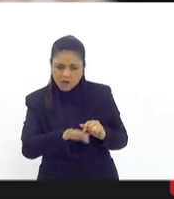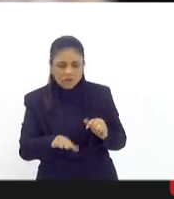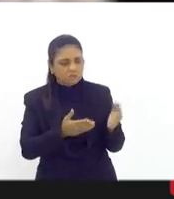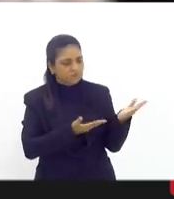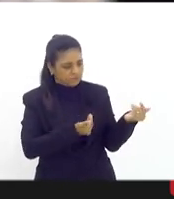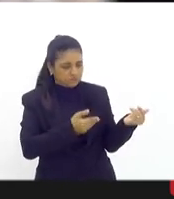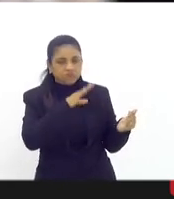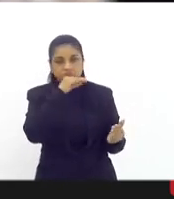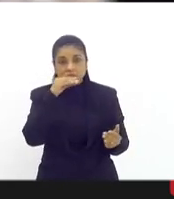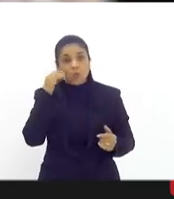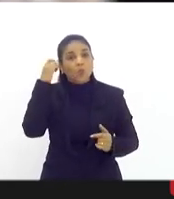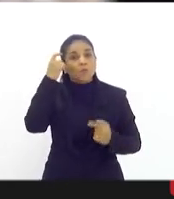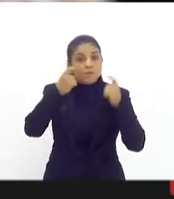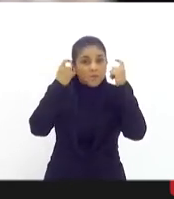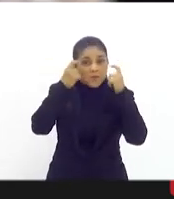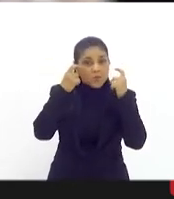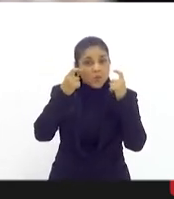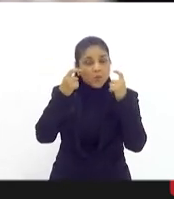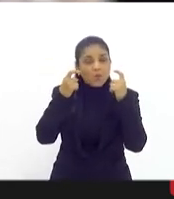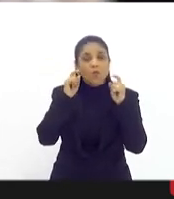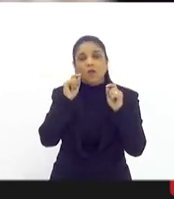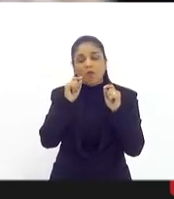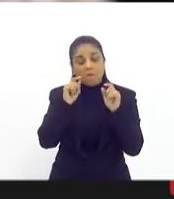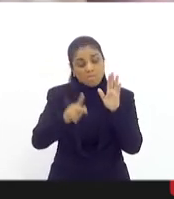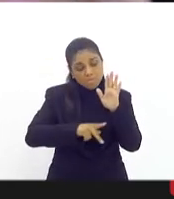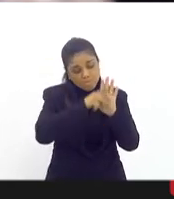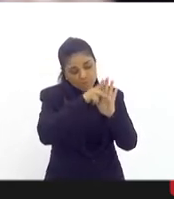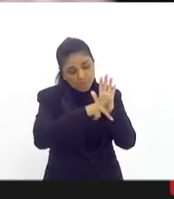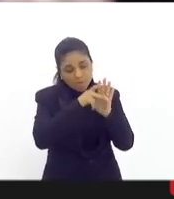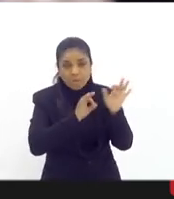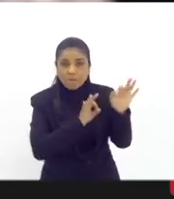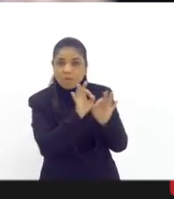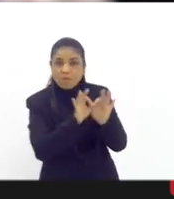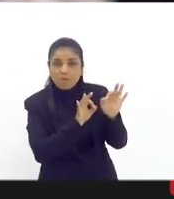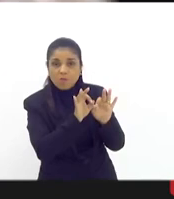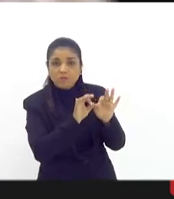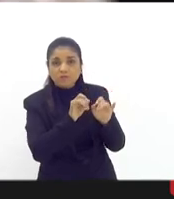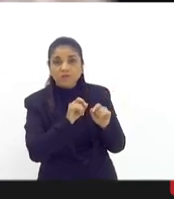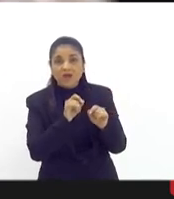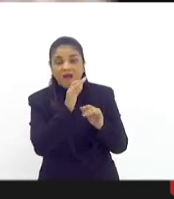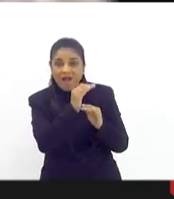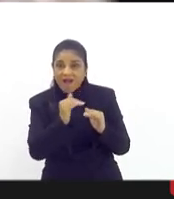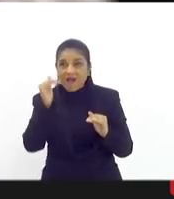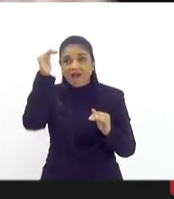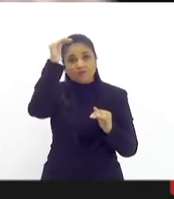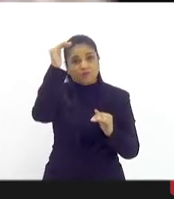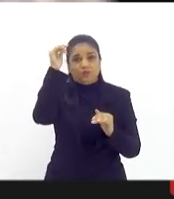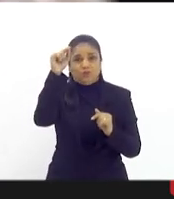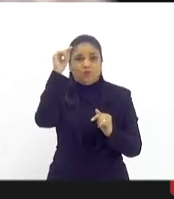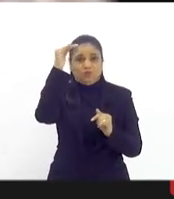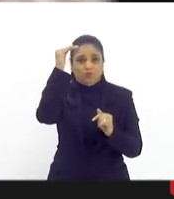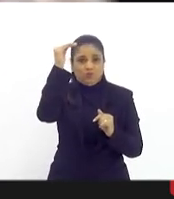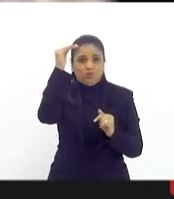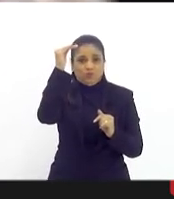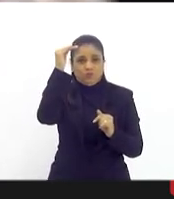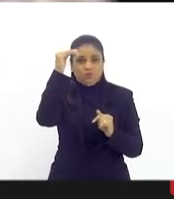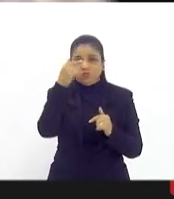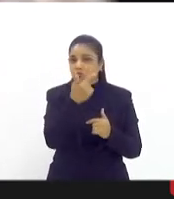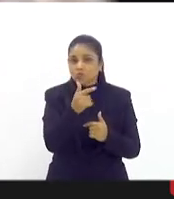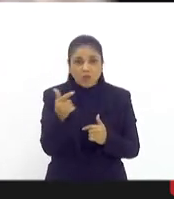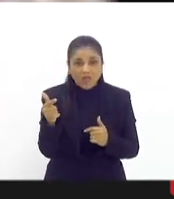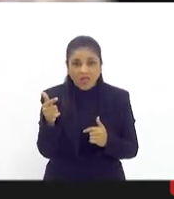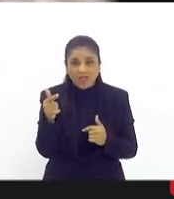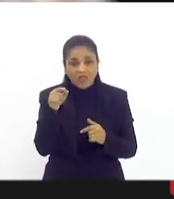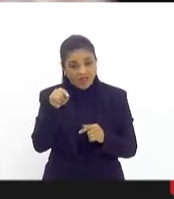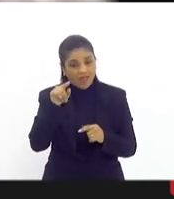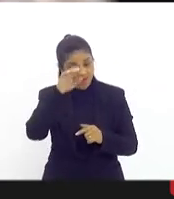escolas, mas o que mais me preocupa é que ainda não surgiu um projeto de educação dos adultos, que são os que tomam as decisões. É maravilhoso